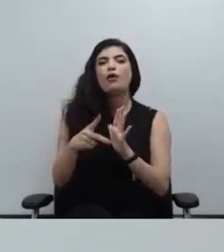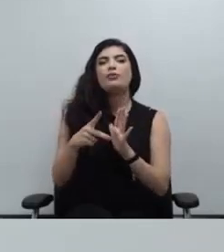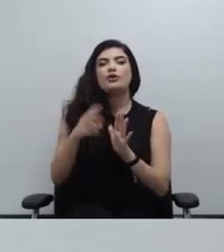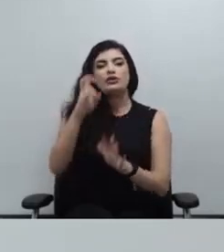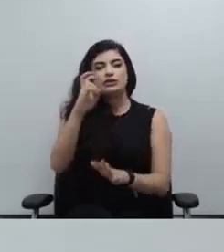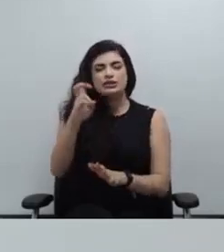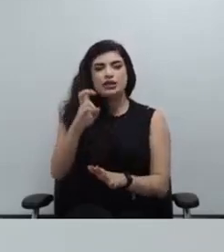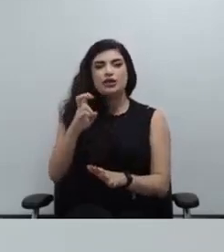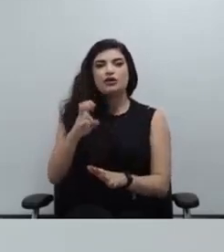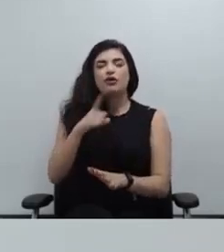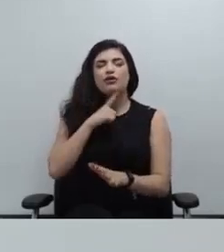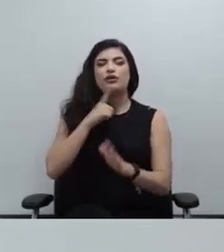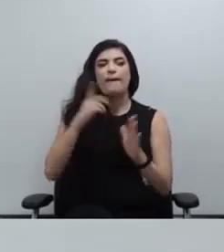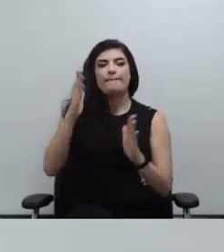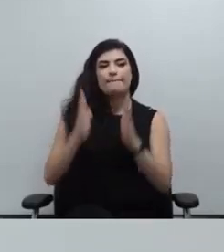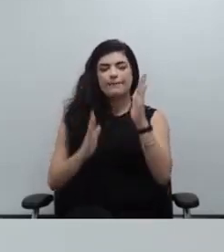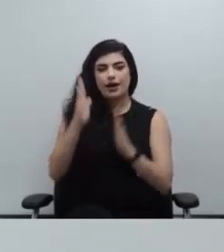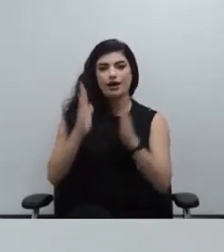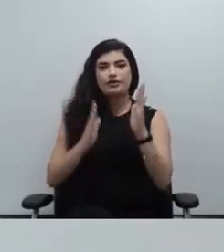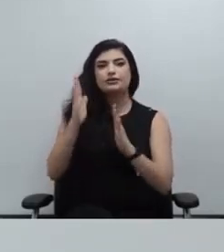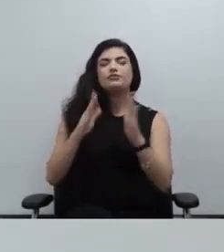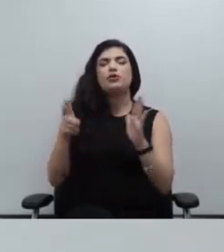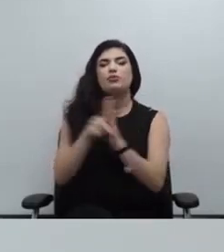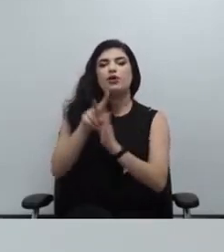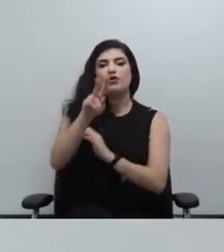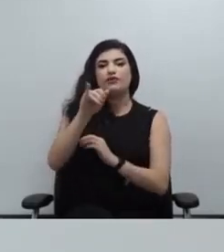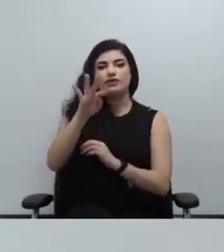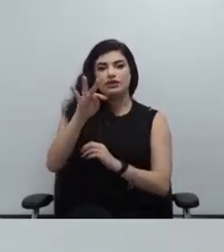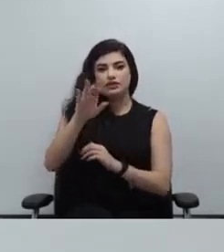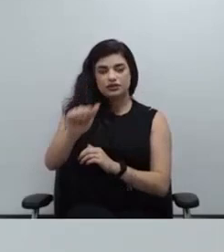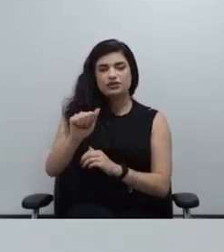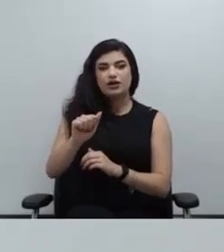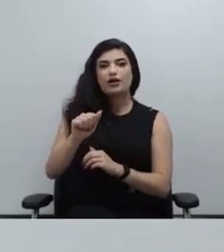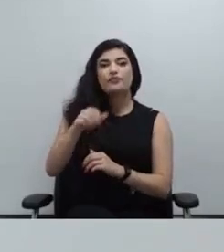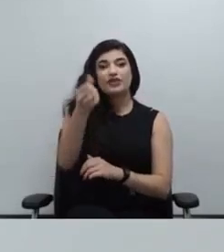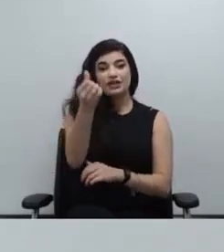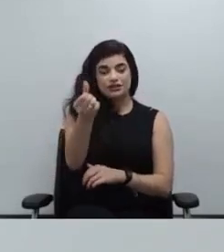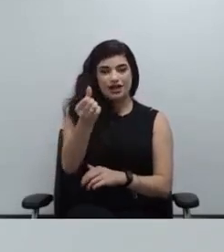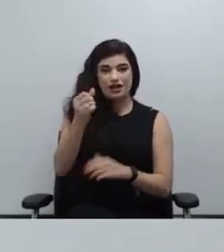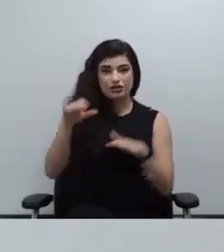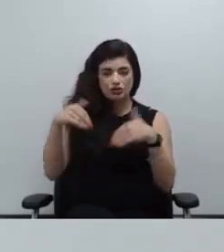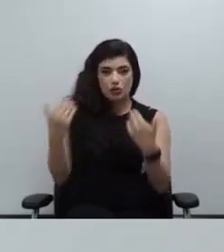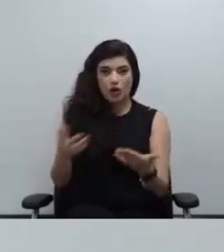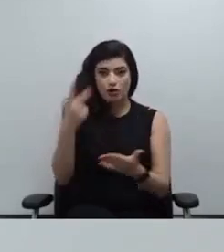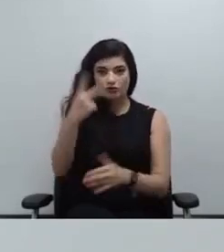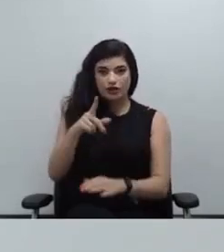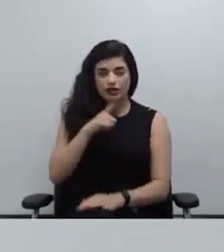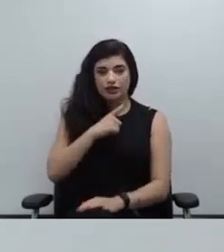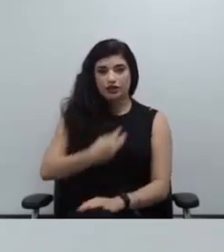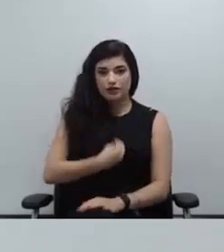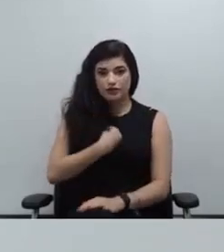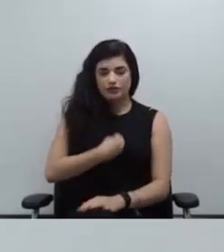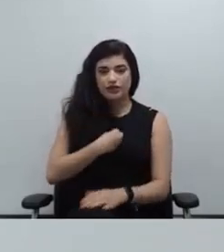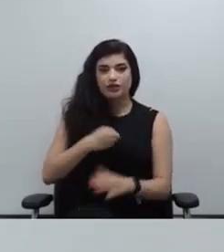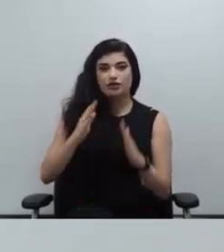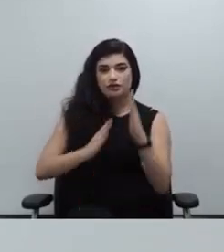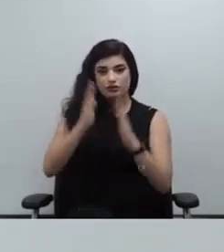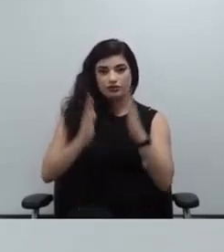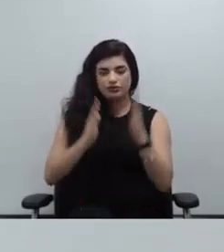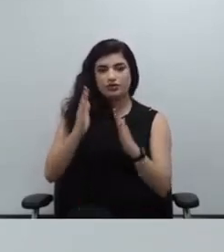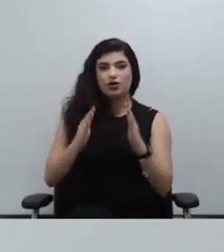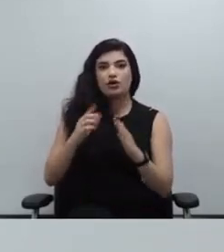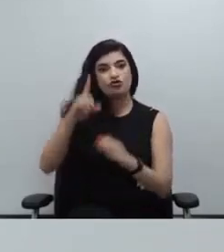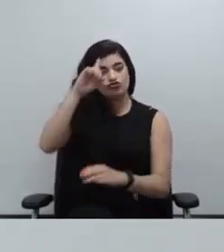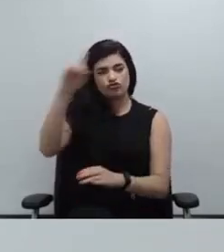5. Delimitação de prazo específico para o pedido de vista. 6. Exigência de quórum qualificado para exceção ou inversão da ordem do